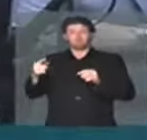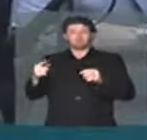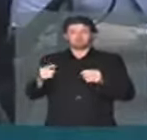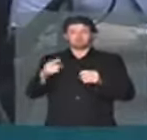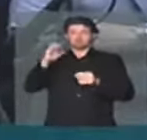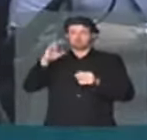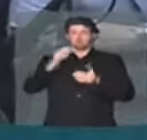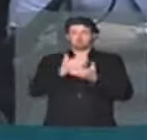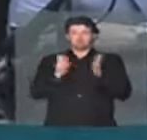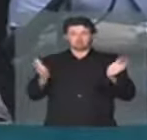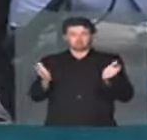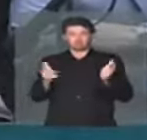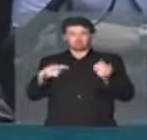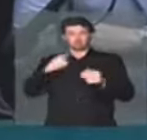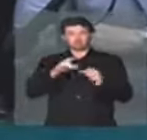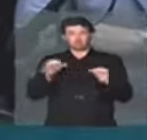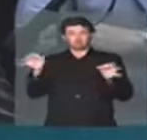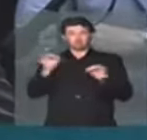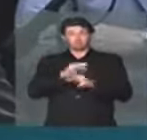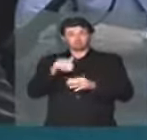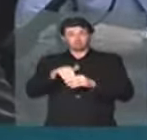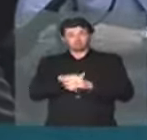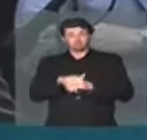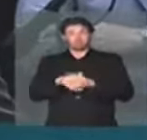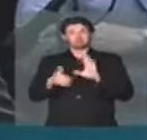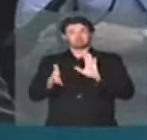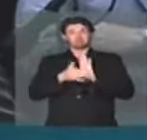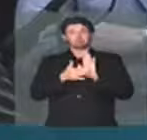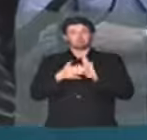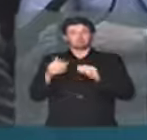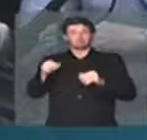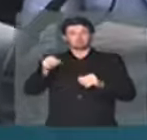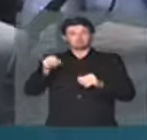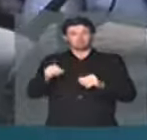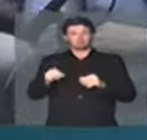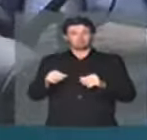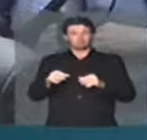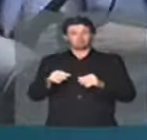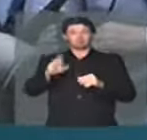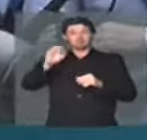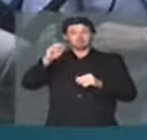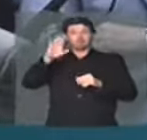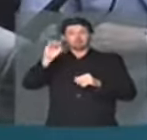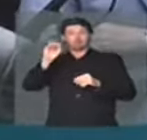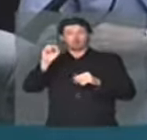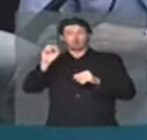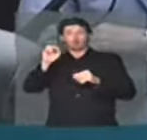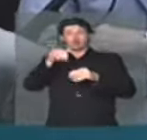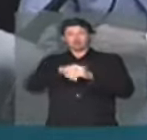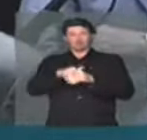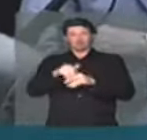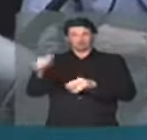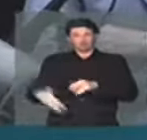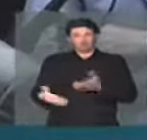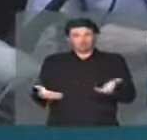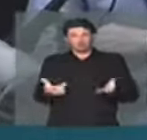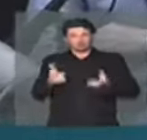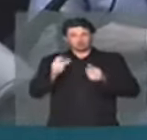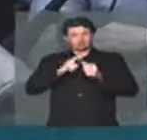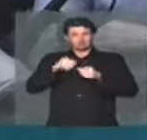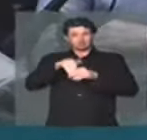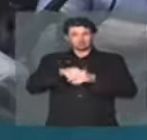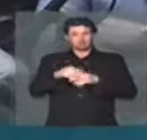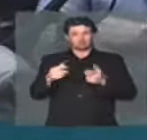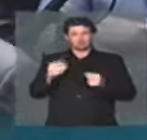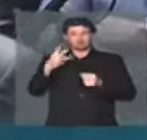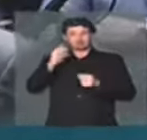pós-realização da PEC. Nós vamos concluir a votação da proposta do reboco eleitoral que está sendo votado, para depois